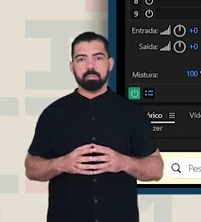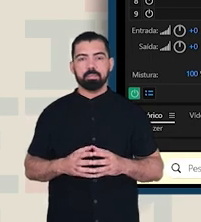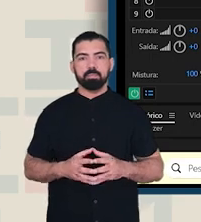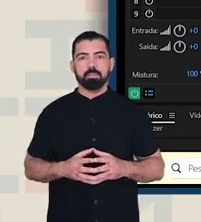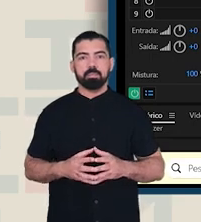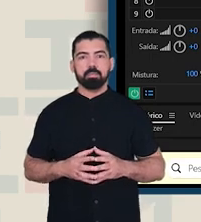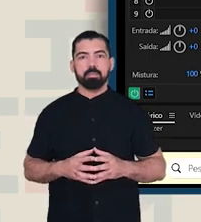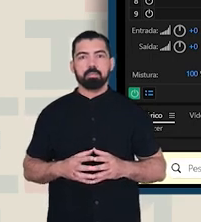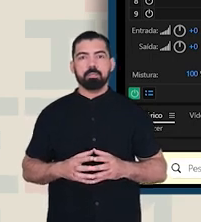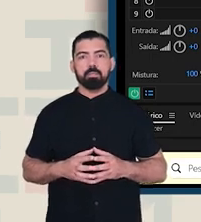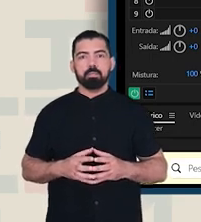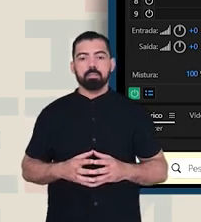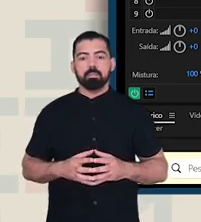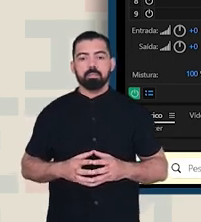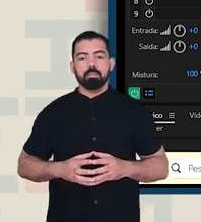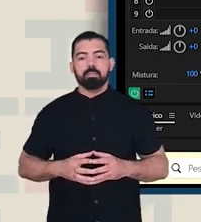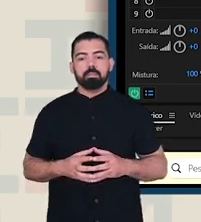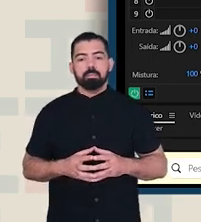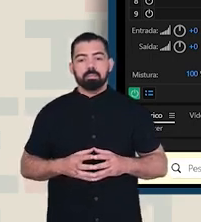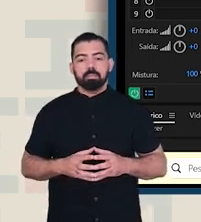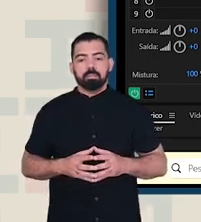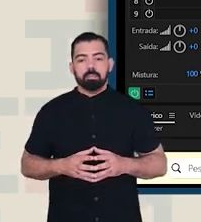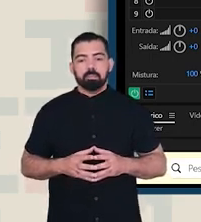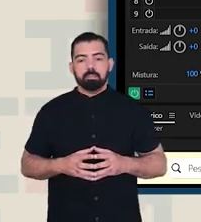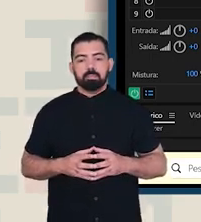então, esse mix.